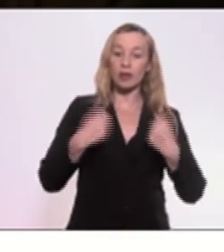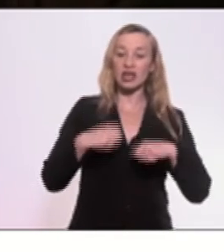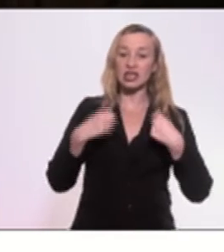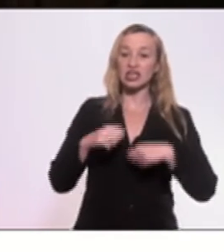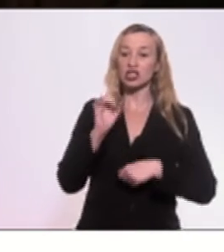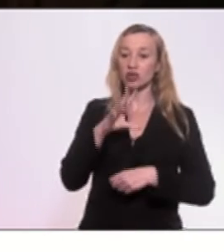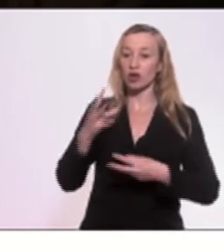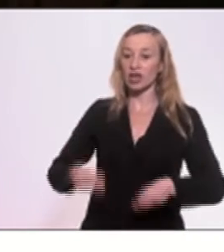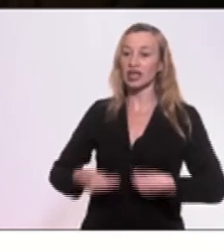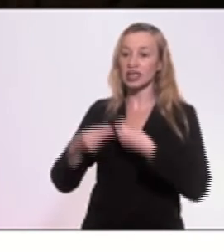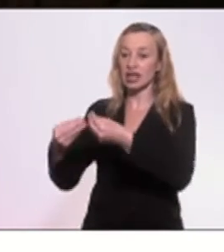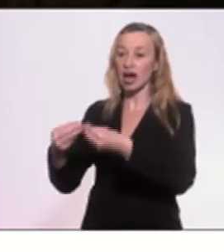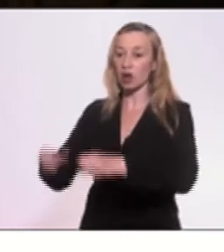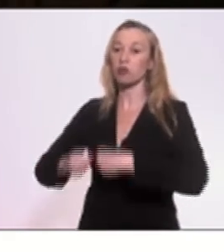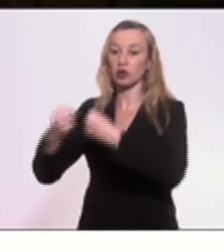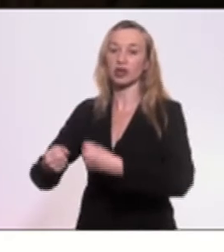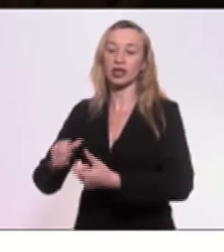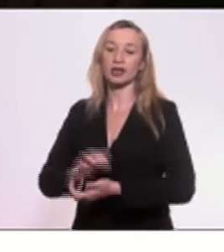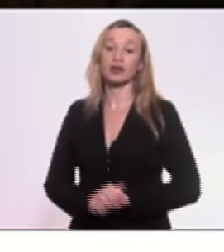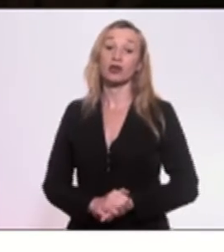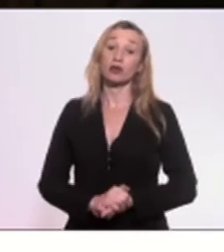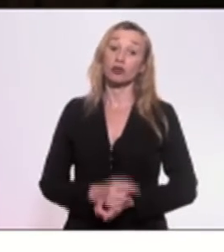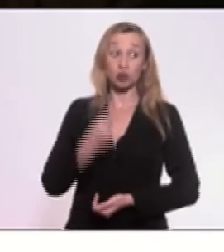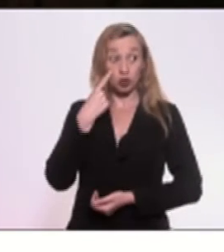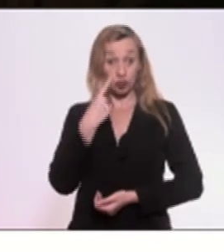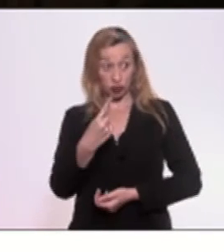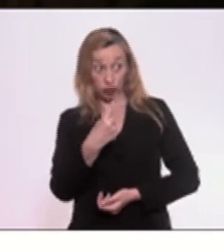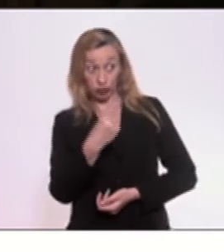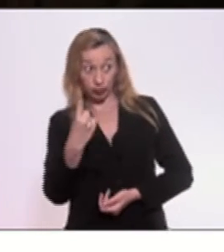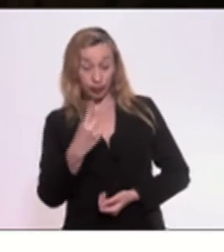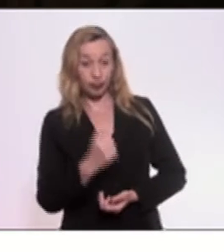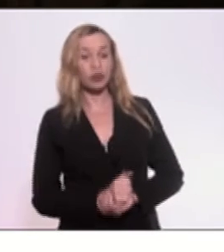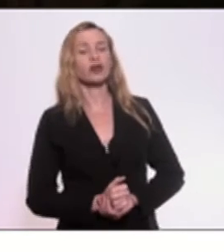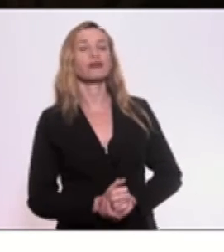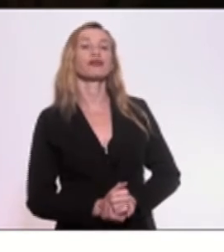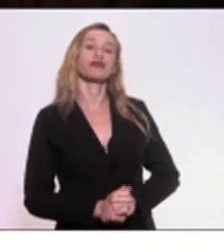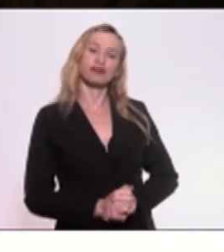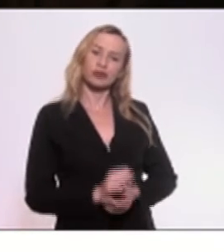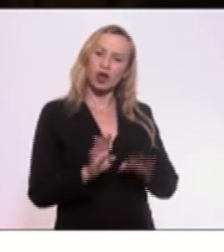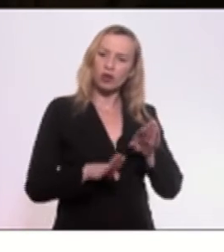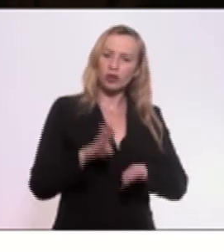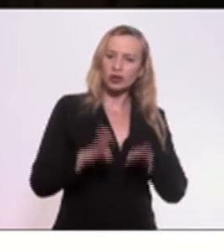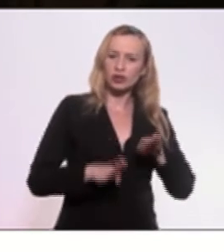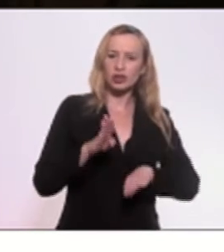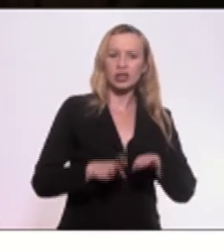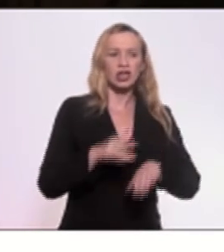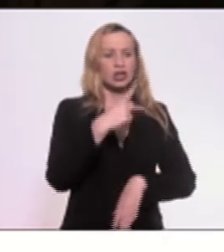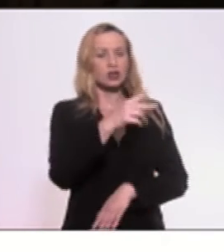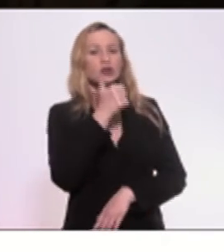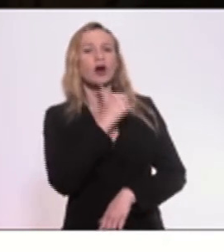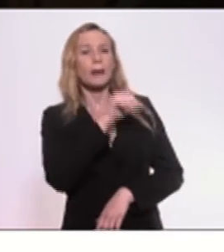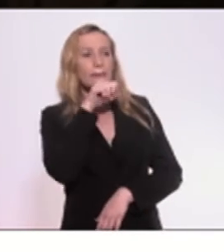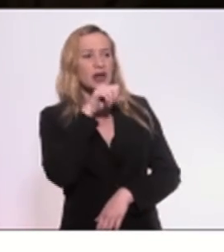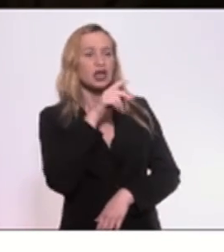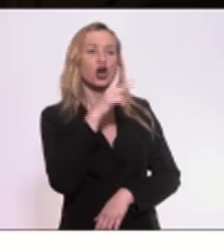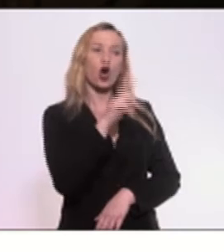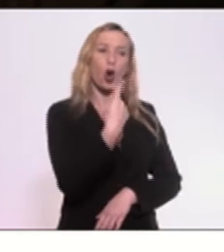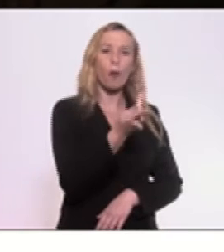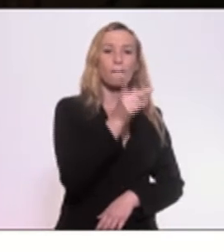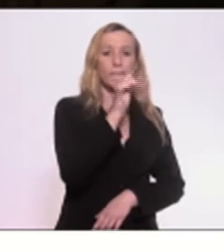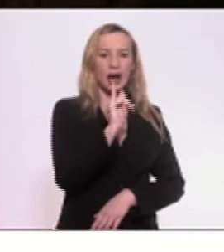o bastão. Seguramente se ouviu alguma vez a senhora, sua mãe ou seu